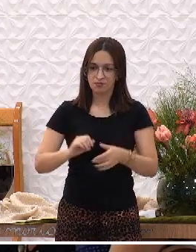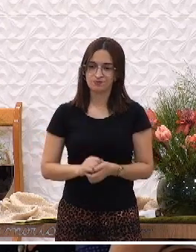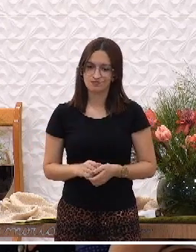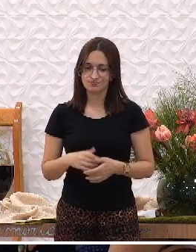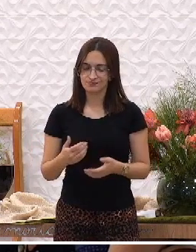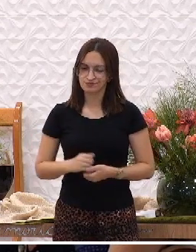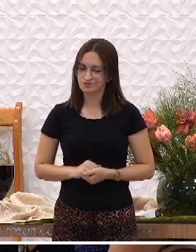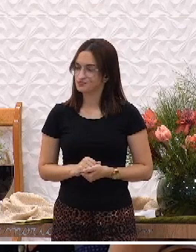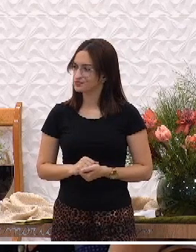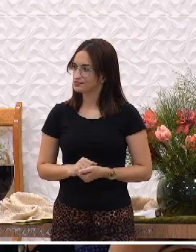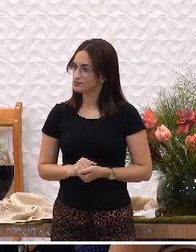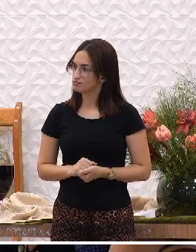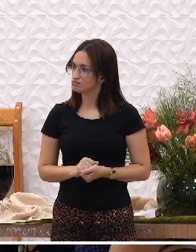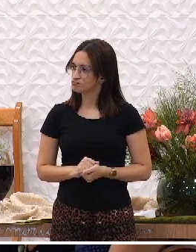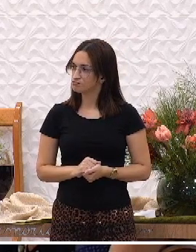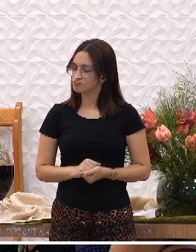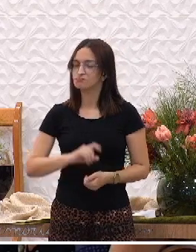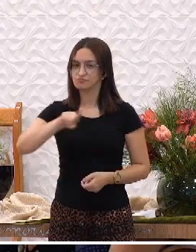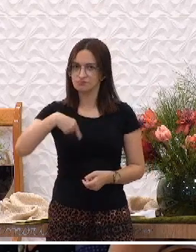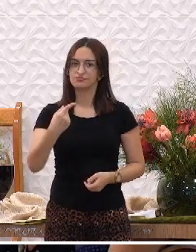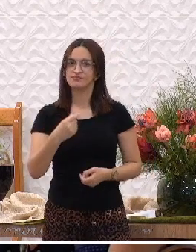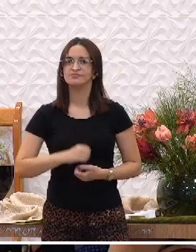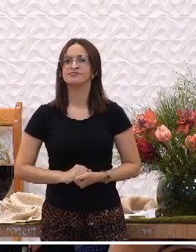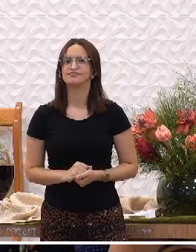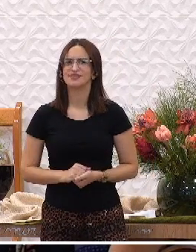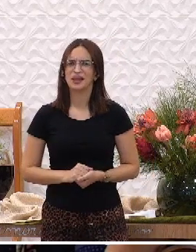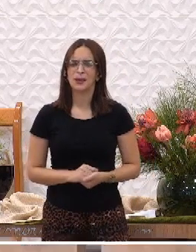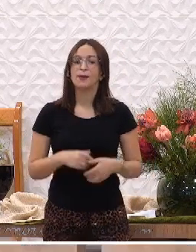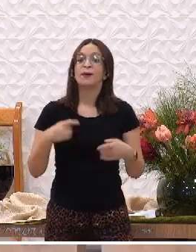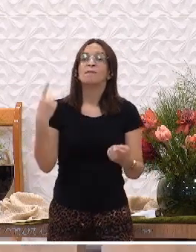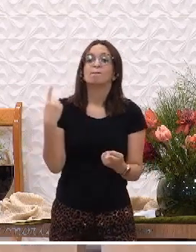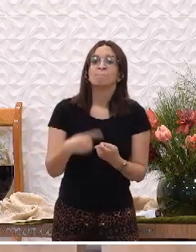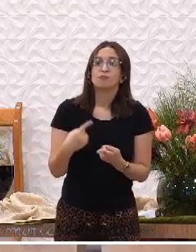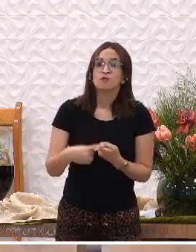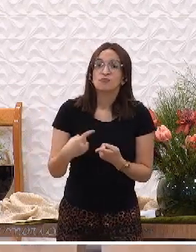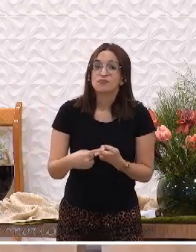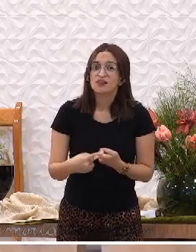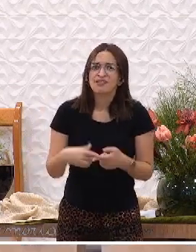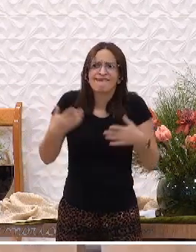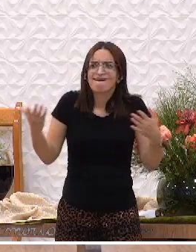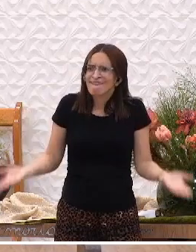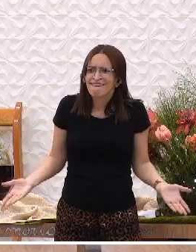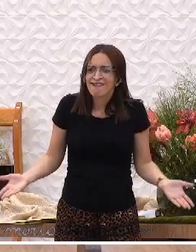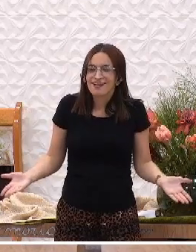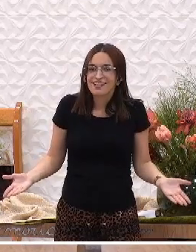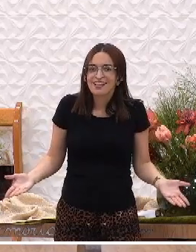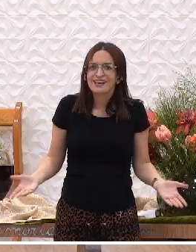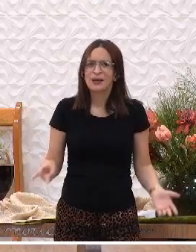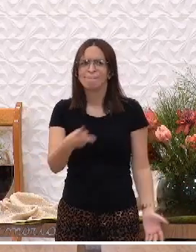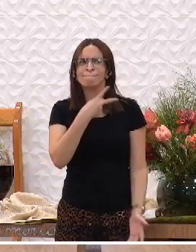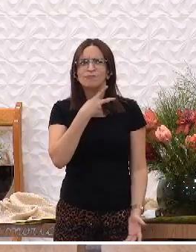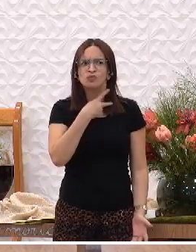circunstâncias. Pode passar. E aí, por fim, por que eu sou presbiteriano? Né? Eu já falei